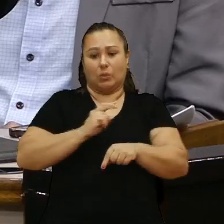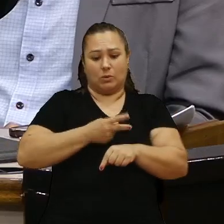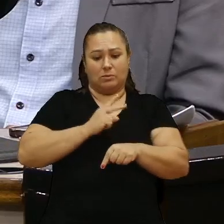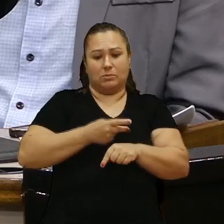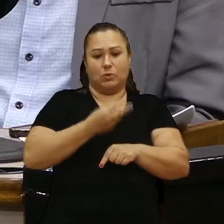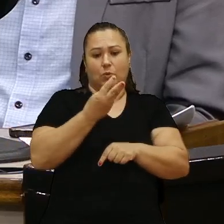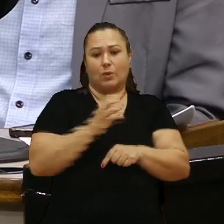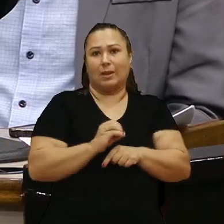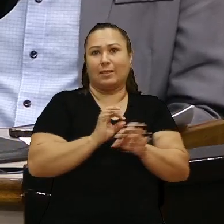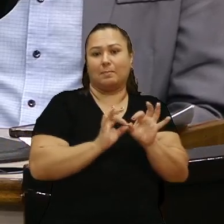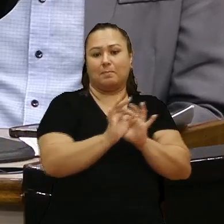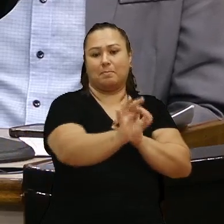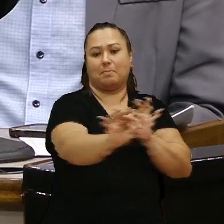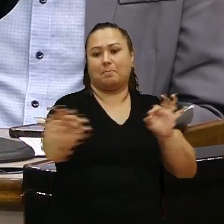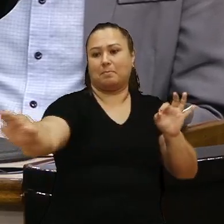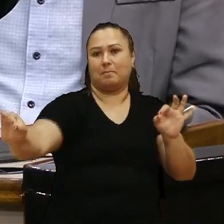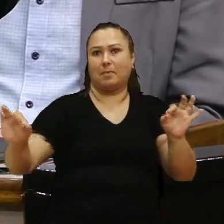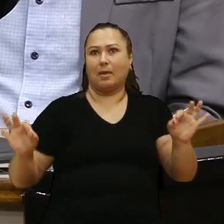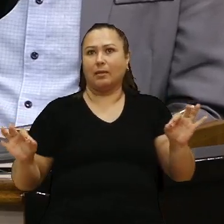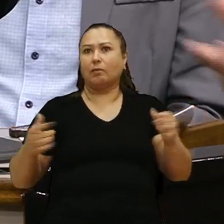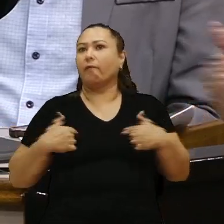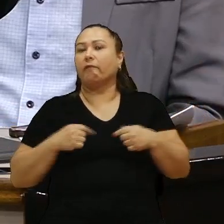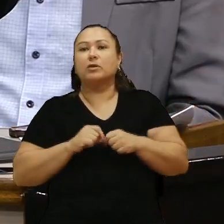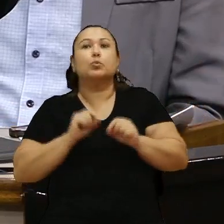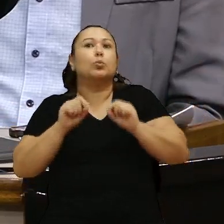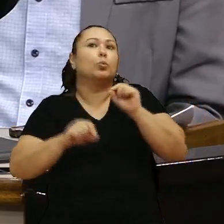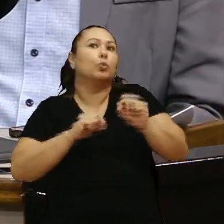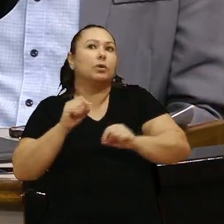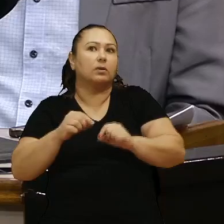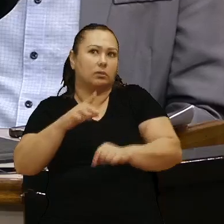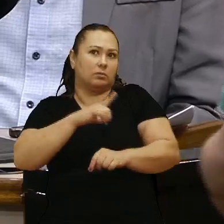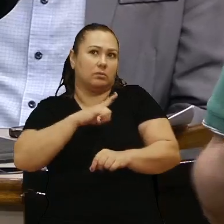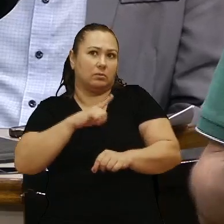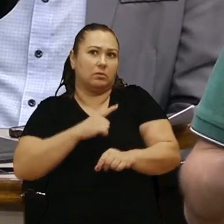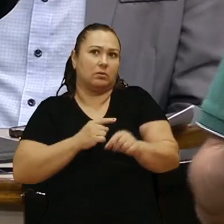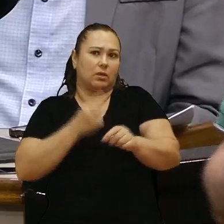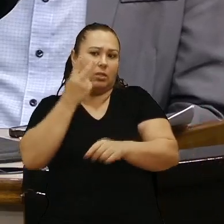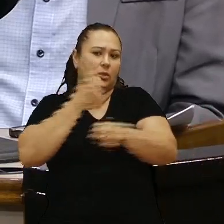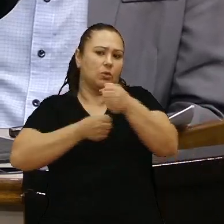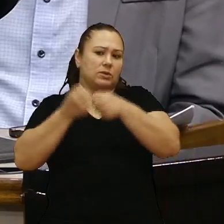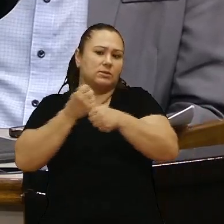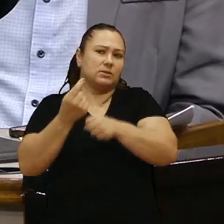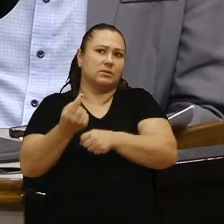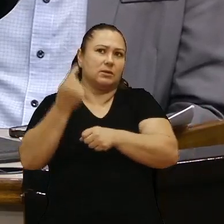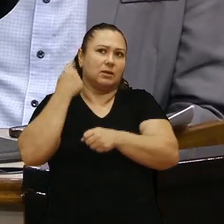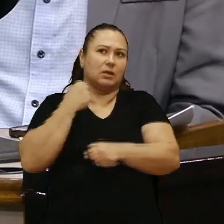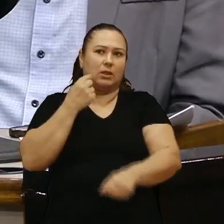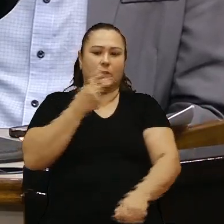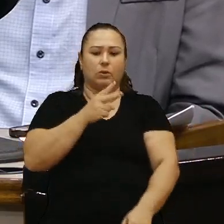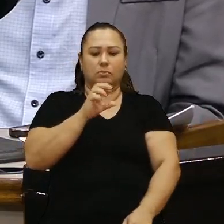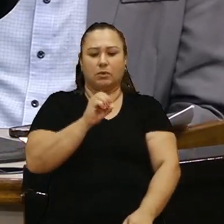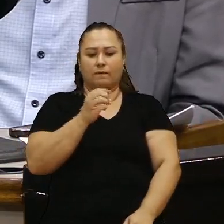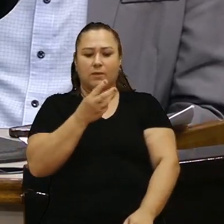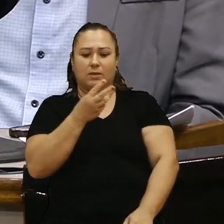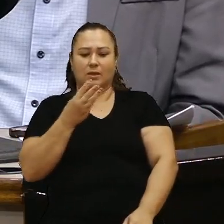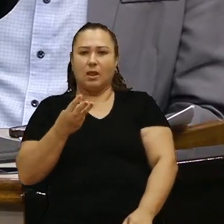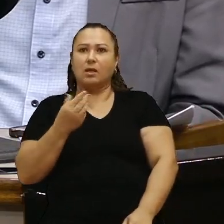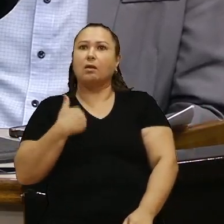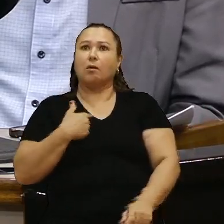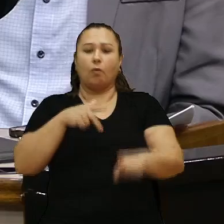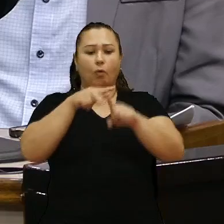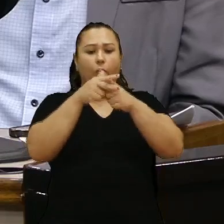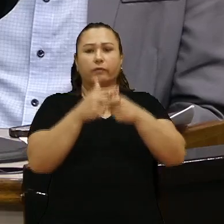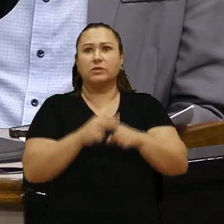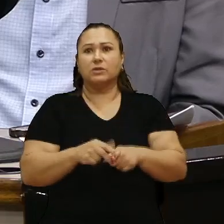2.240 metros? E assim eu tinha até 2 anos e pouco, até 2023, eu estava com uma oficina